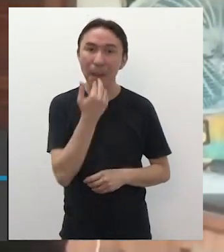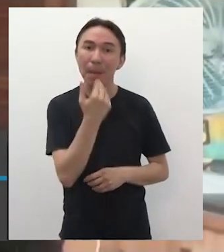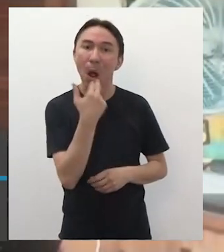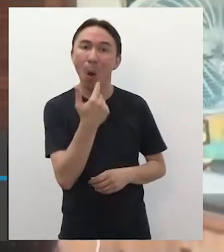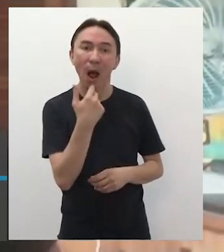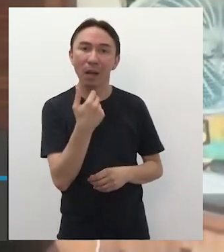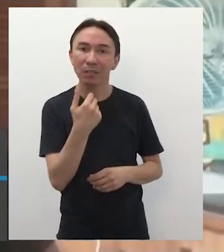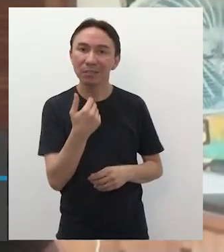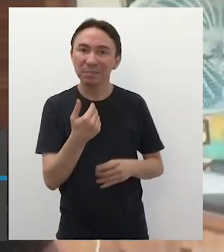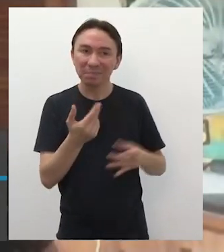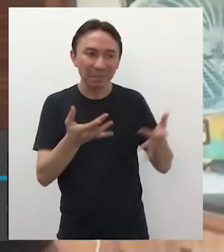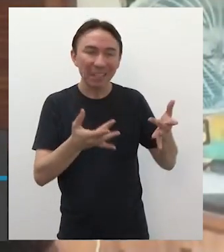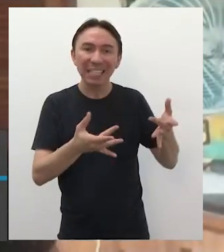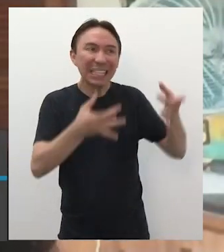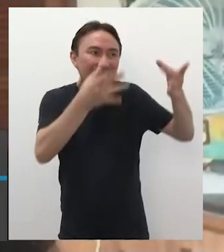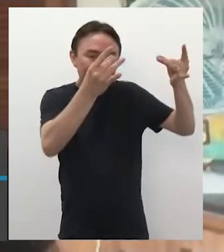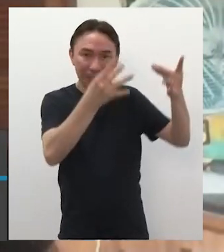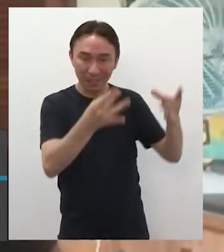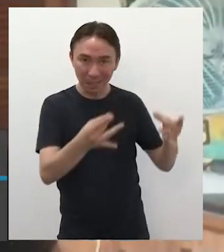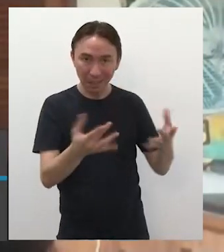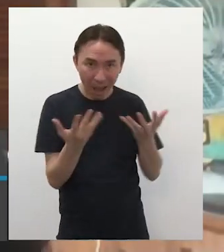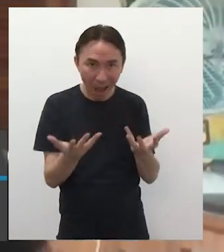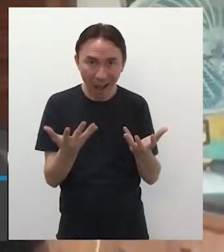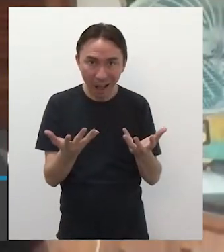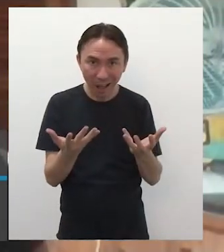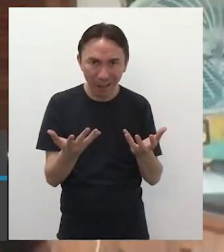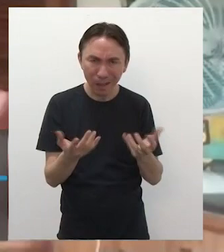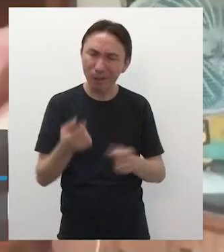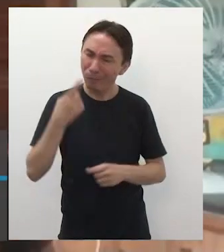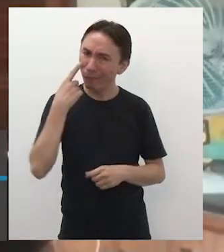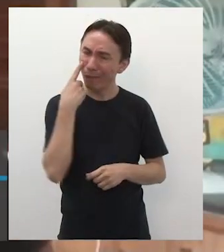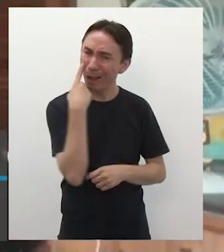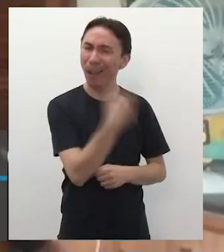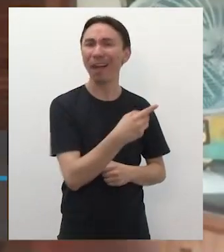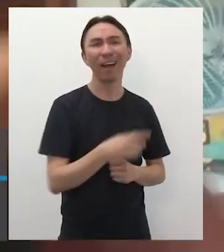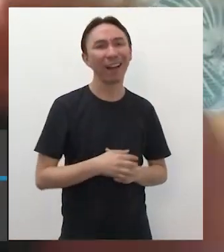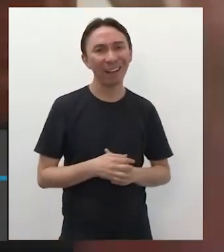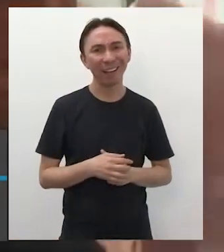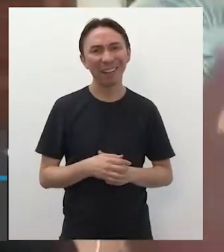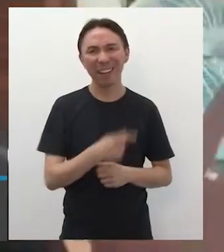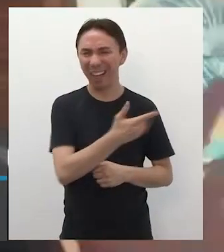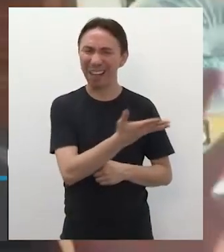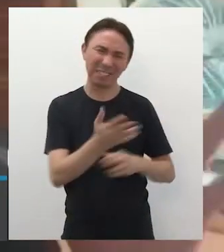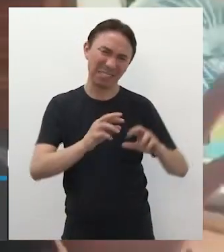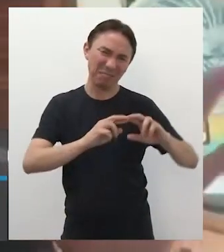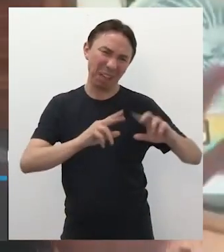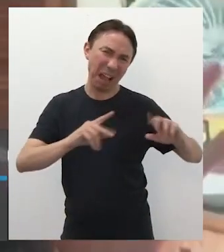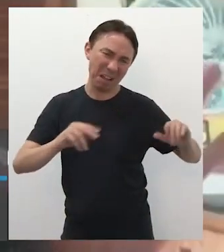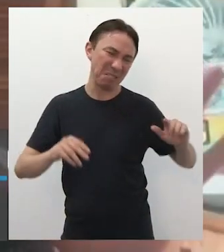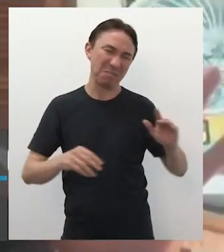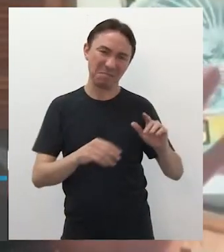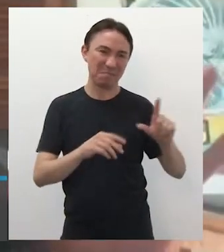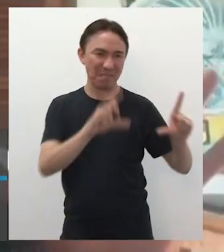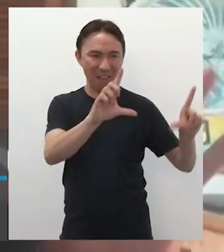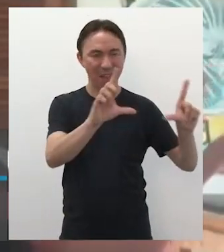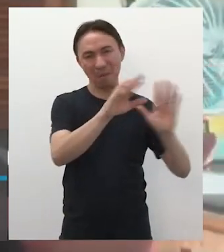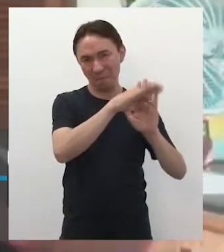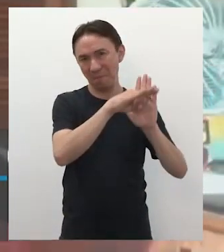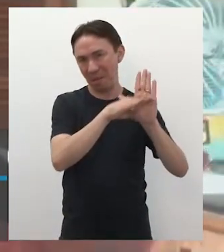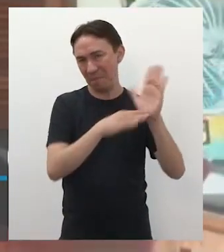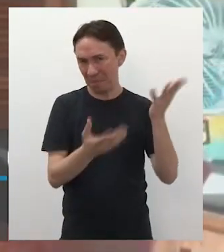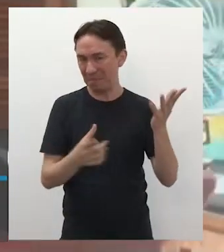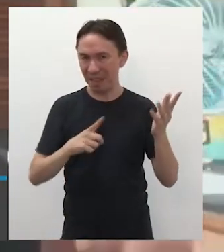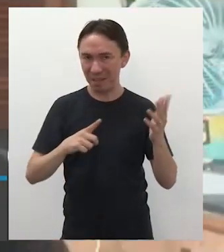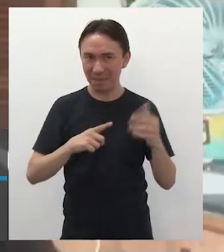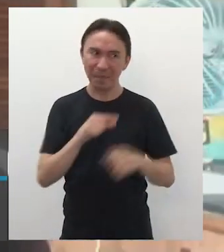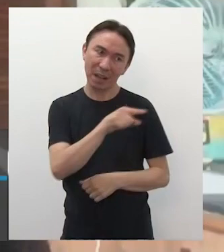feedback que seja corretivo, assistam uma vez esse Que Seja Doce. Claro que existem outros programas que talvez tragam isso, né,